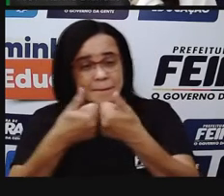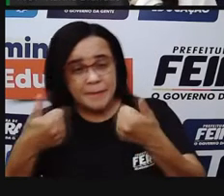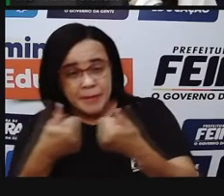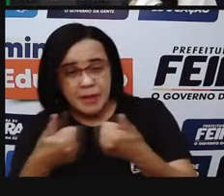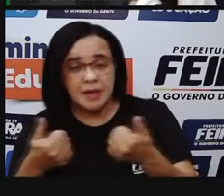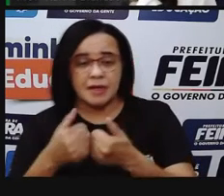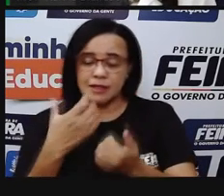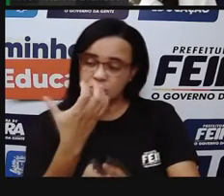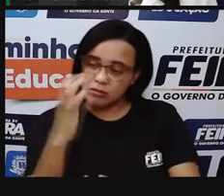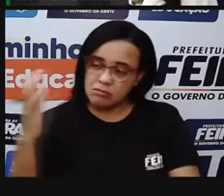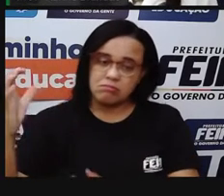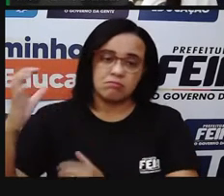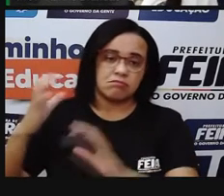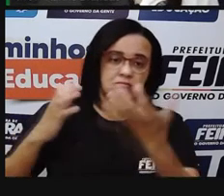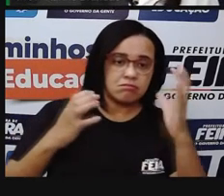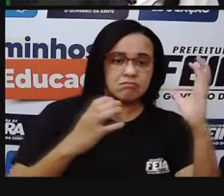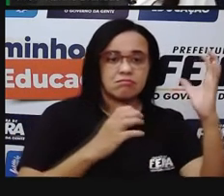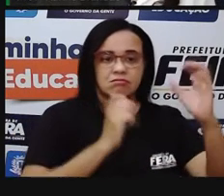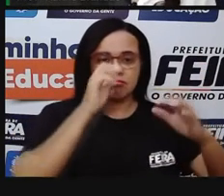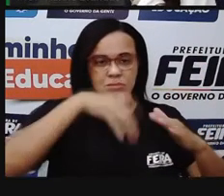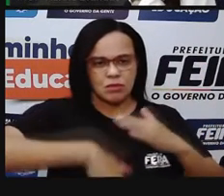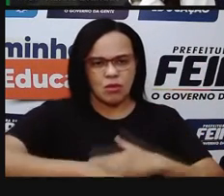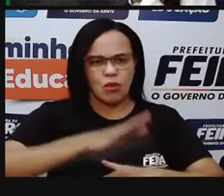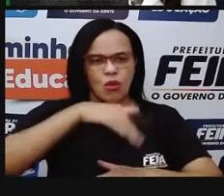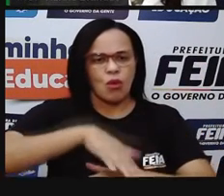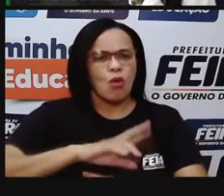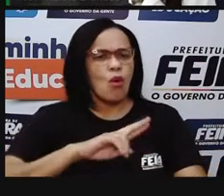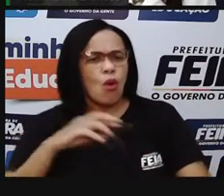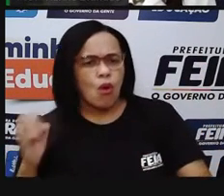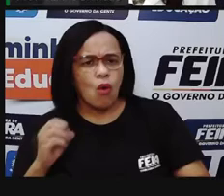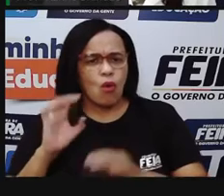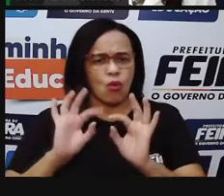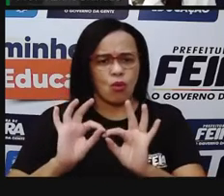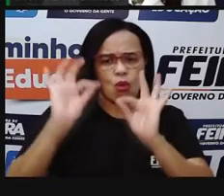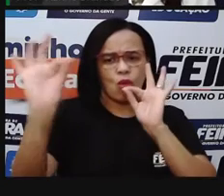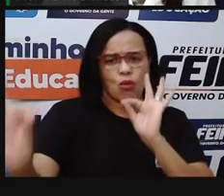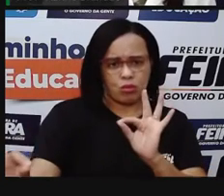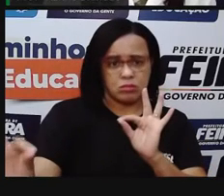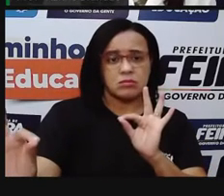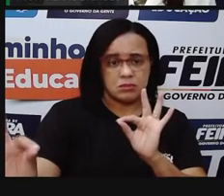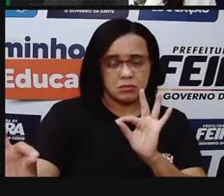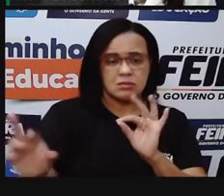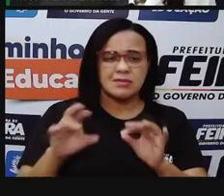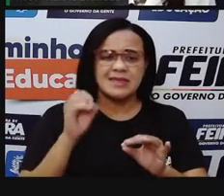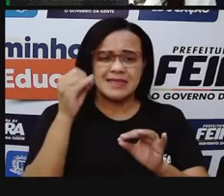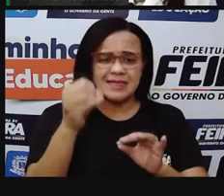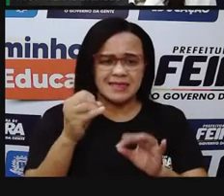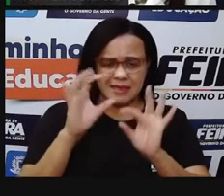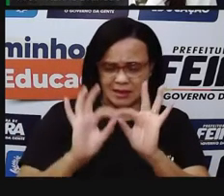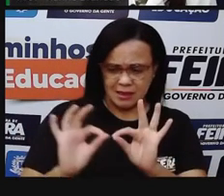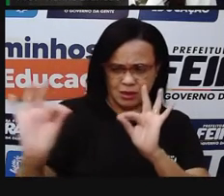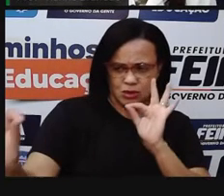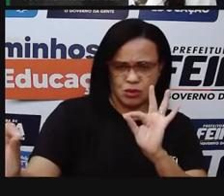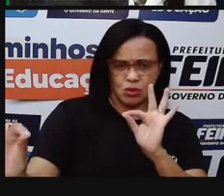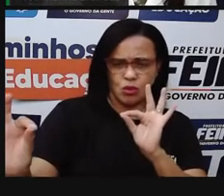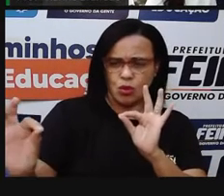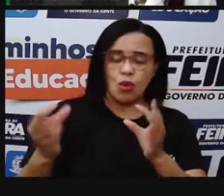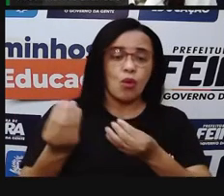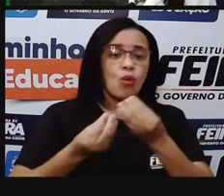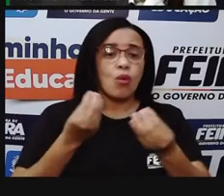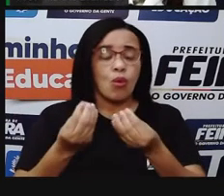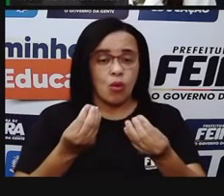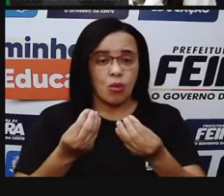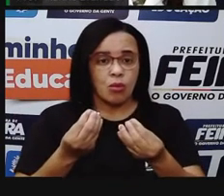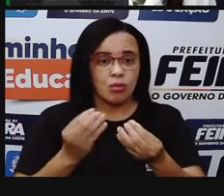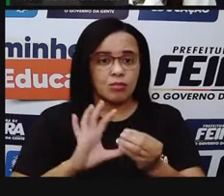mais distantes dela, né? E o que que essa distância pode causar para nós, né, enquanto seres